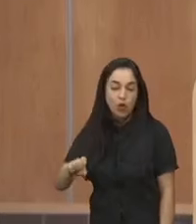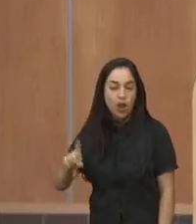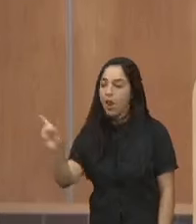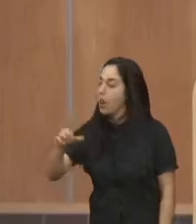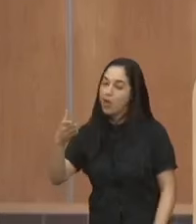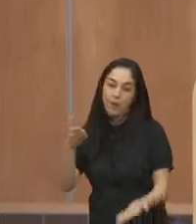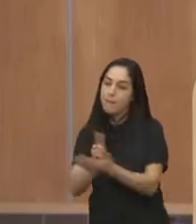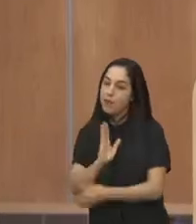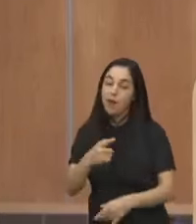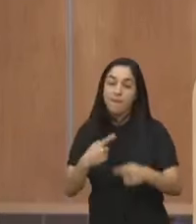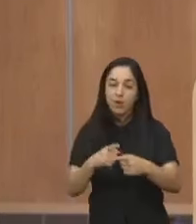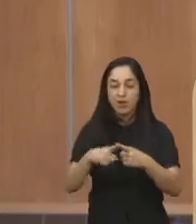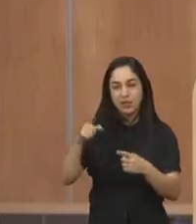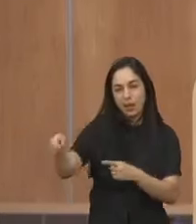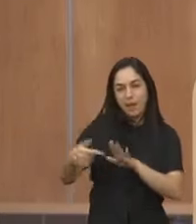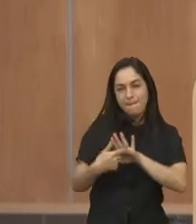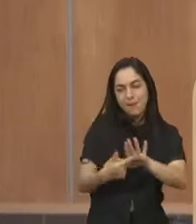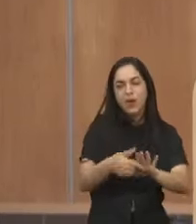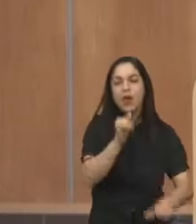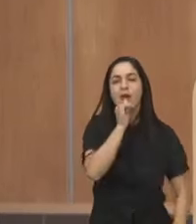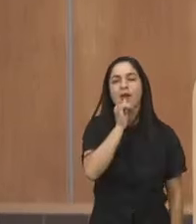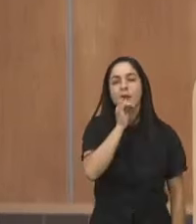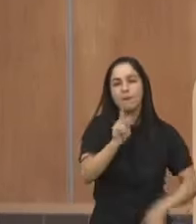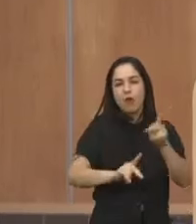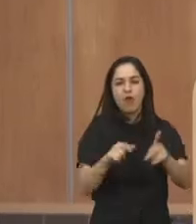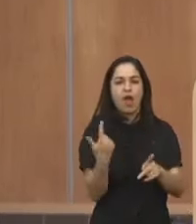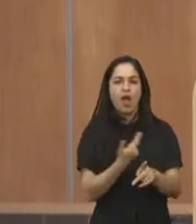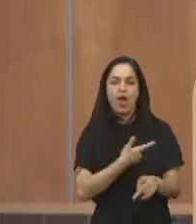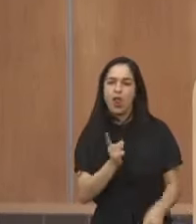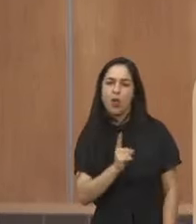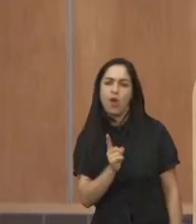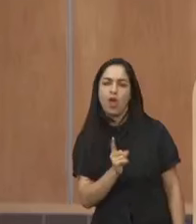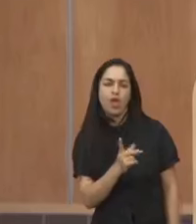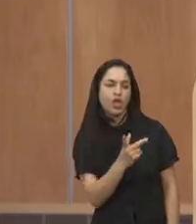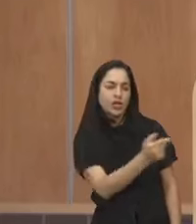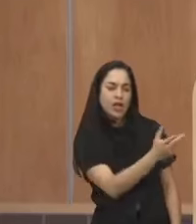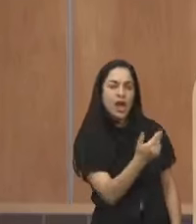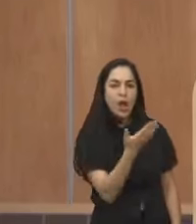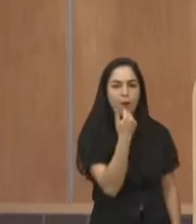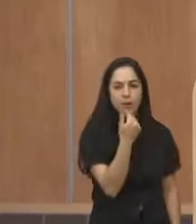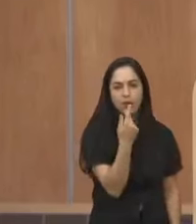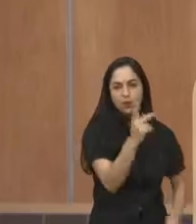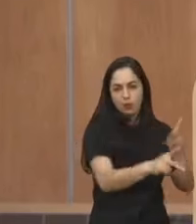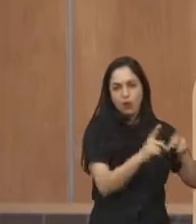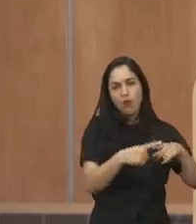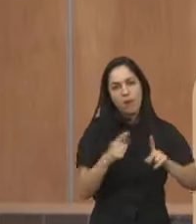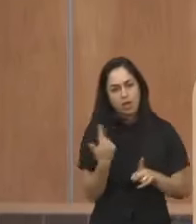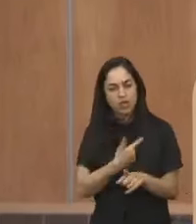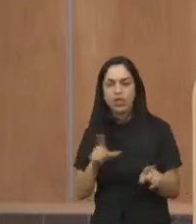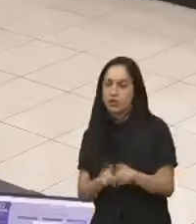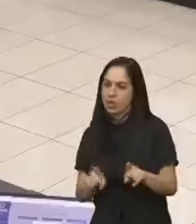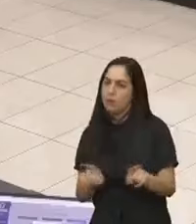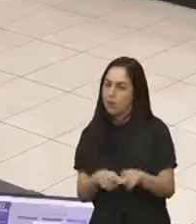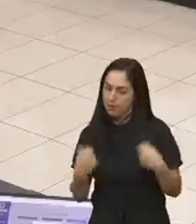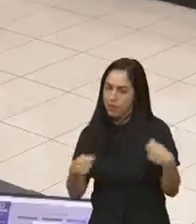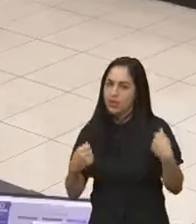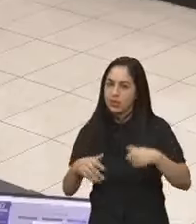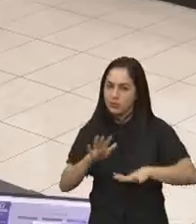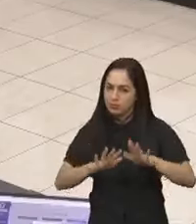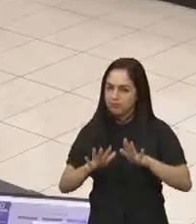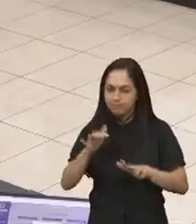essa é uma medida que dá um exemplo para a população. A gente não corta só na carne do povo, a gente corta na nossa própria carne.